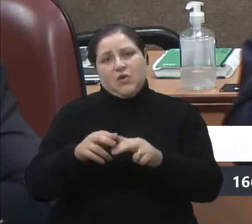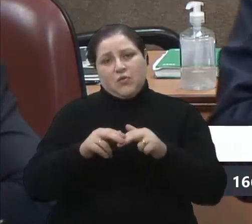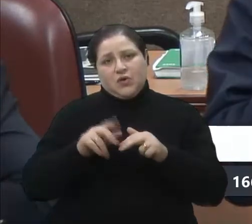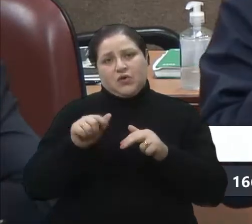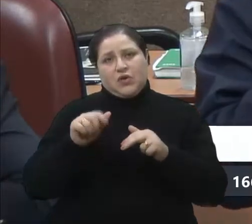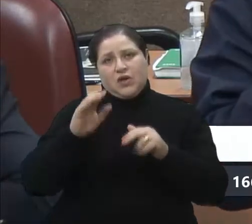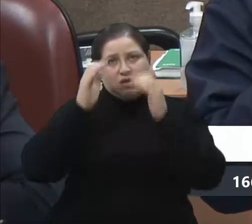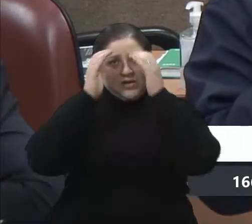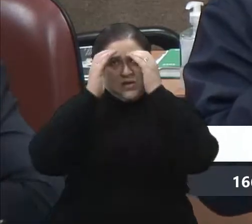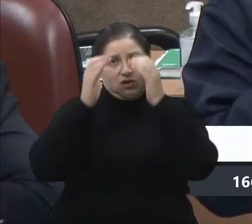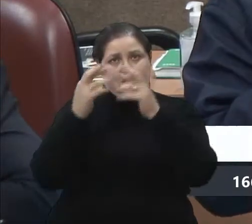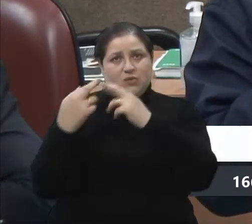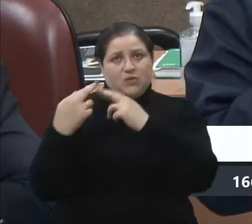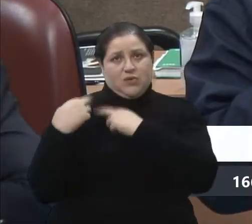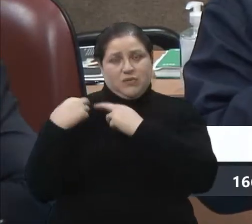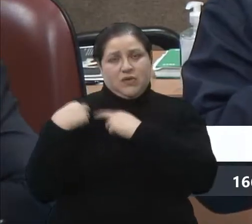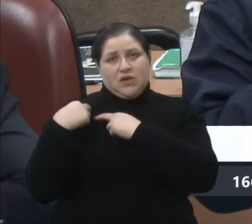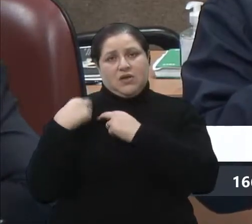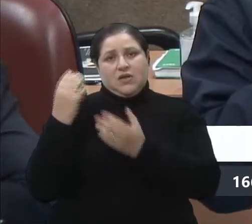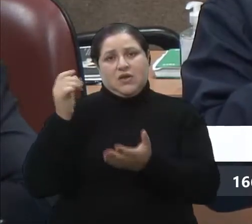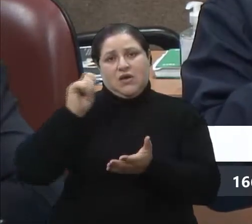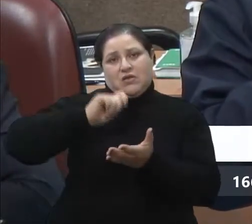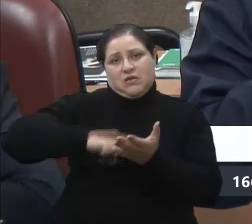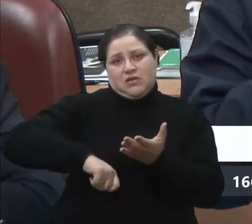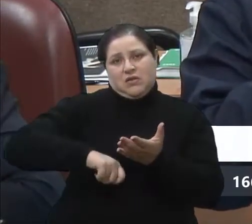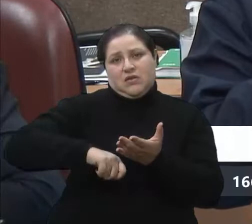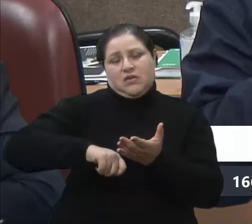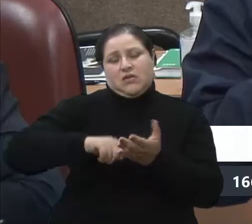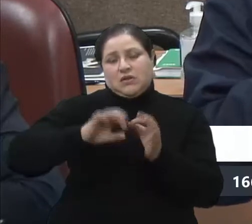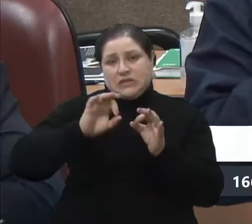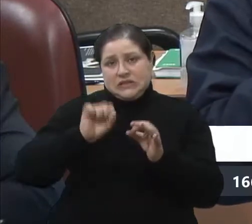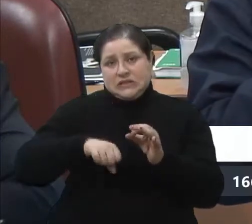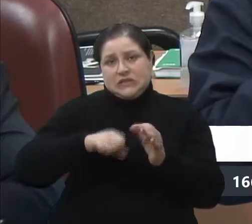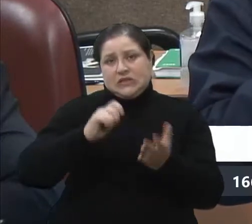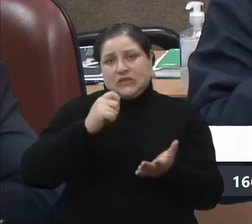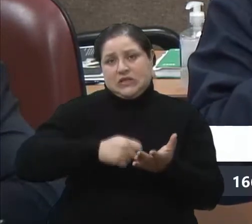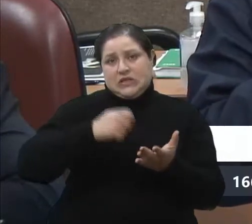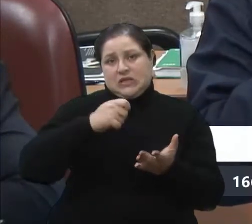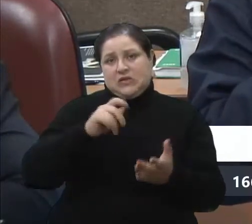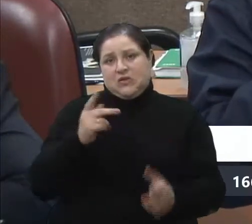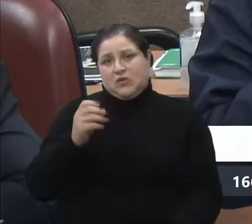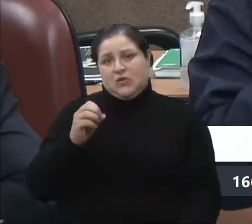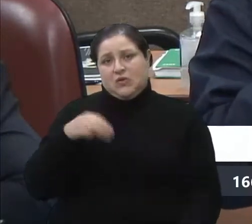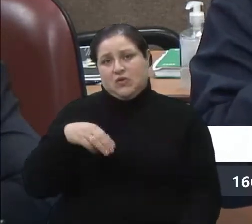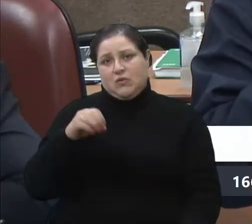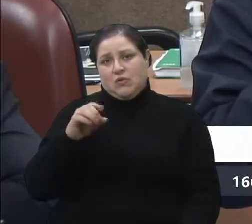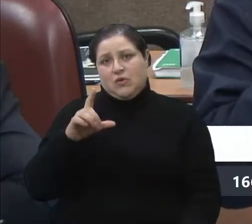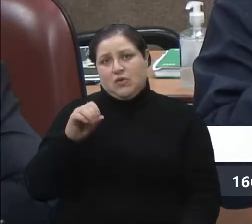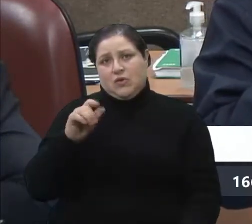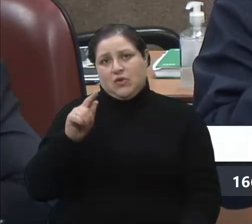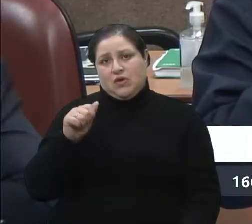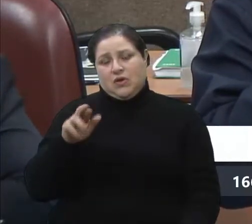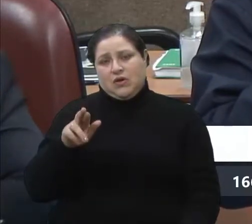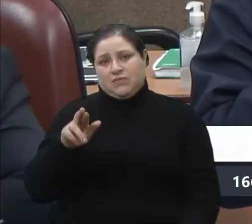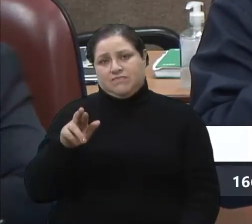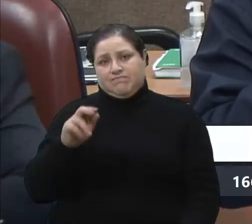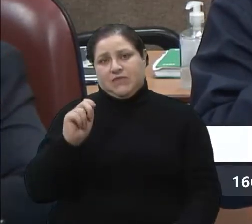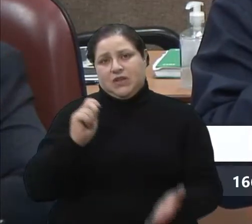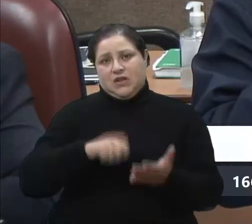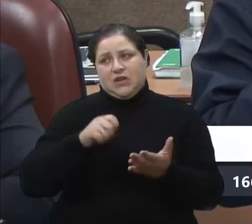responsabilidade é um lugar o leilão e outra coisa que eu tenho que dizer só uma empresa apareceu